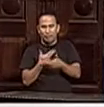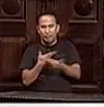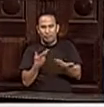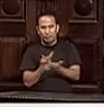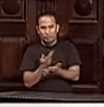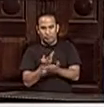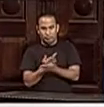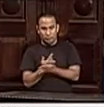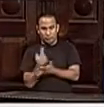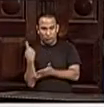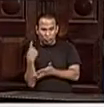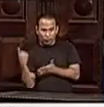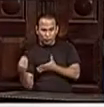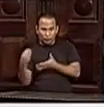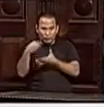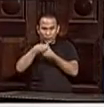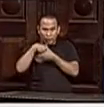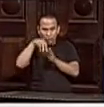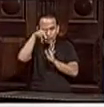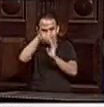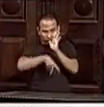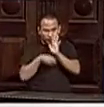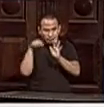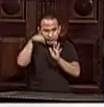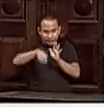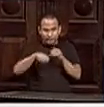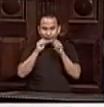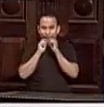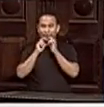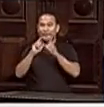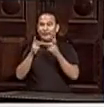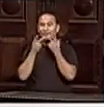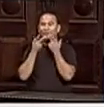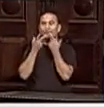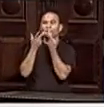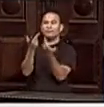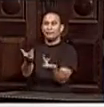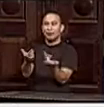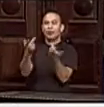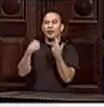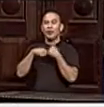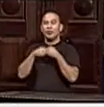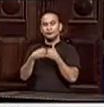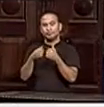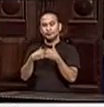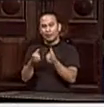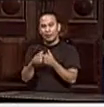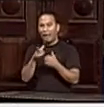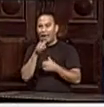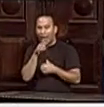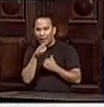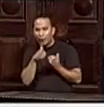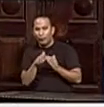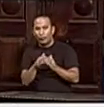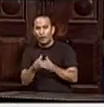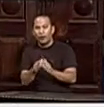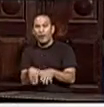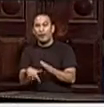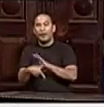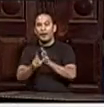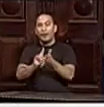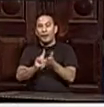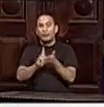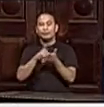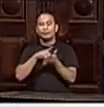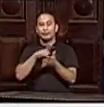Vamos votar os projetos que estão nessa casa, que dizem respeito ao transporte aquaviário, antes que saia o edital